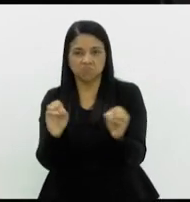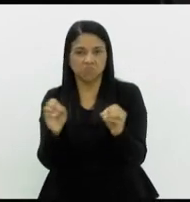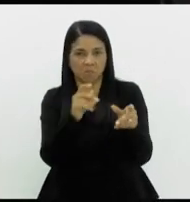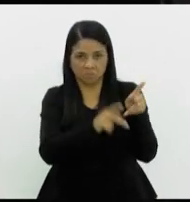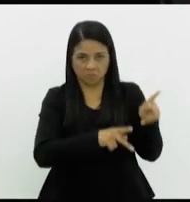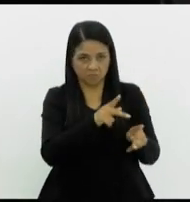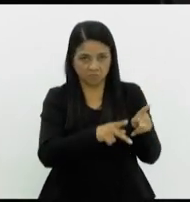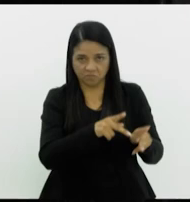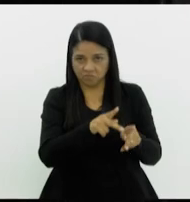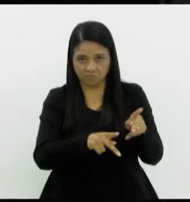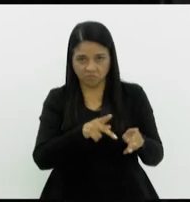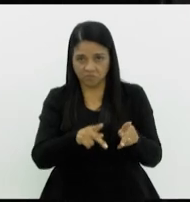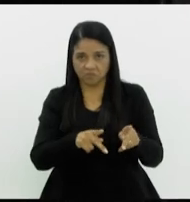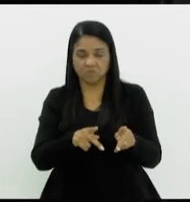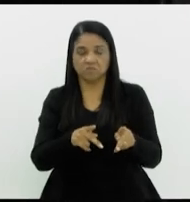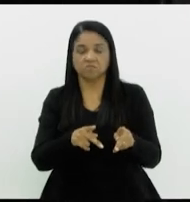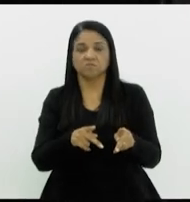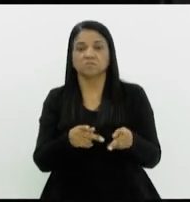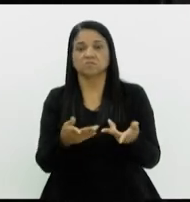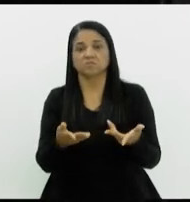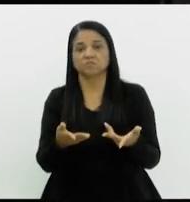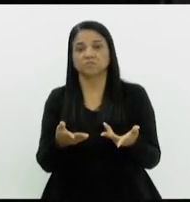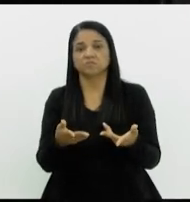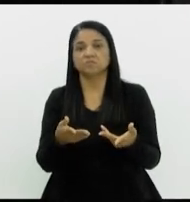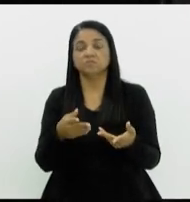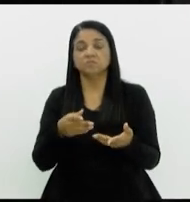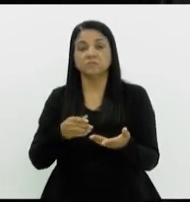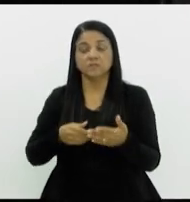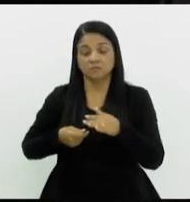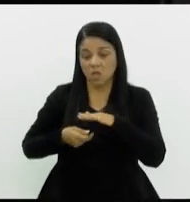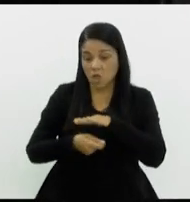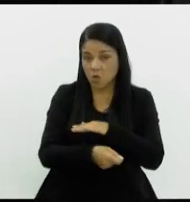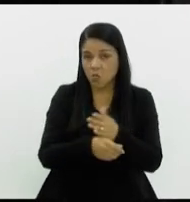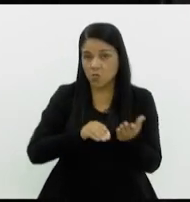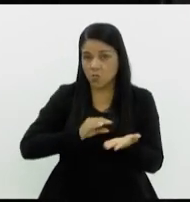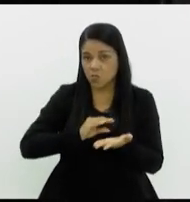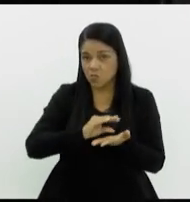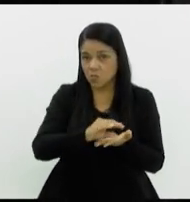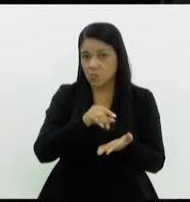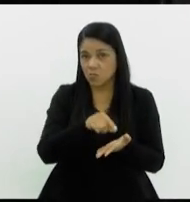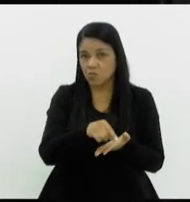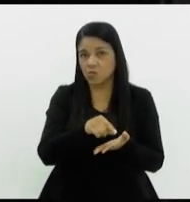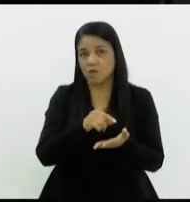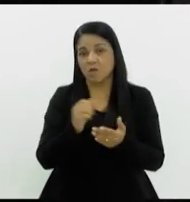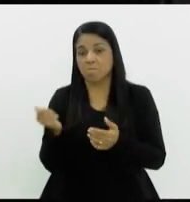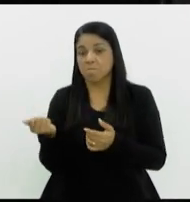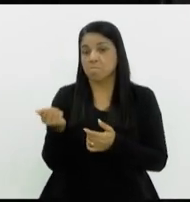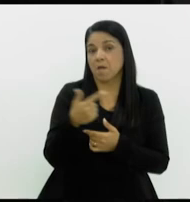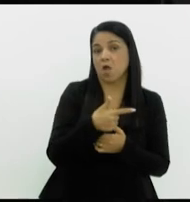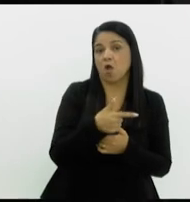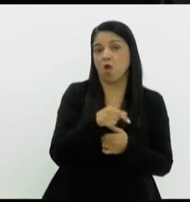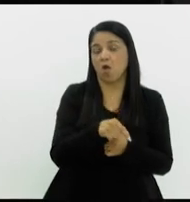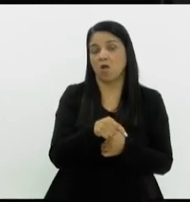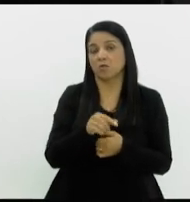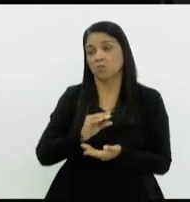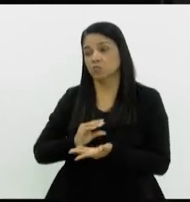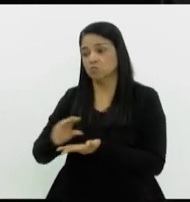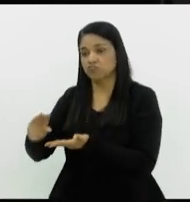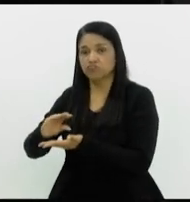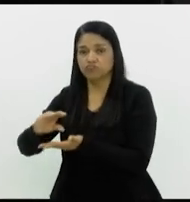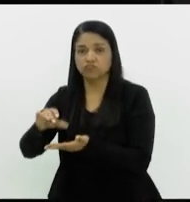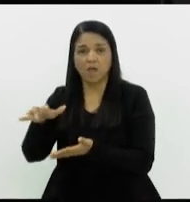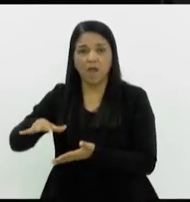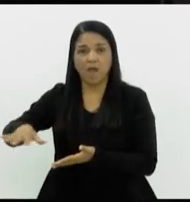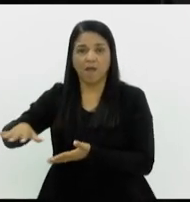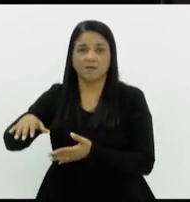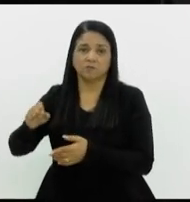não o contrário. Não à toa, esse recurso orçamentário é maior do que os recursos empenhados para a